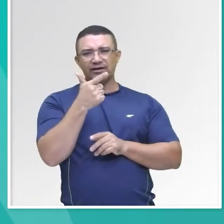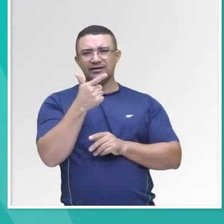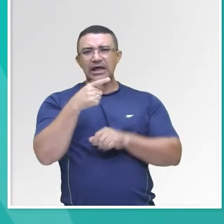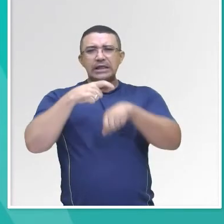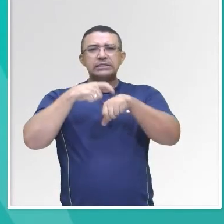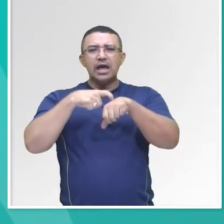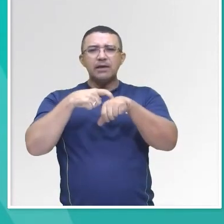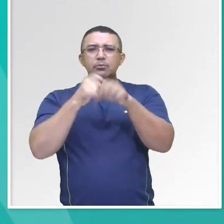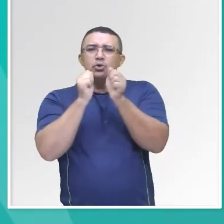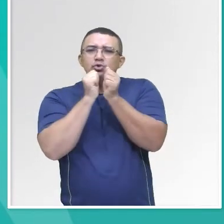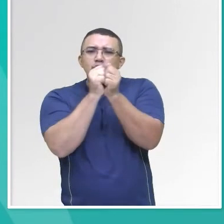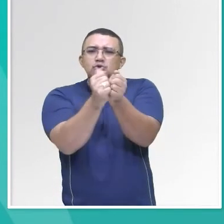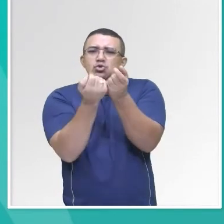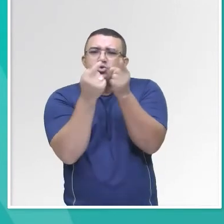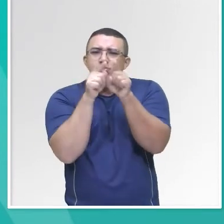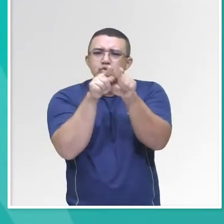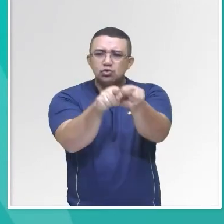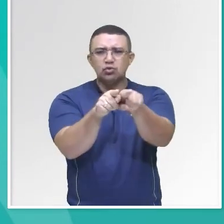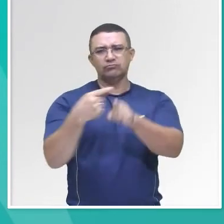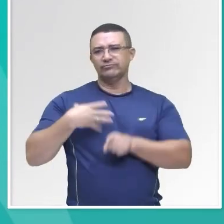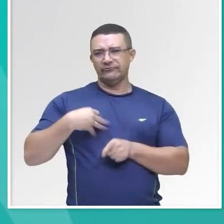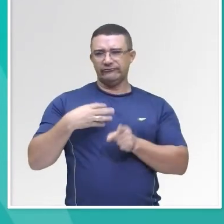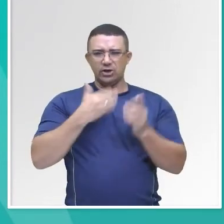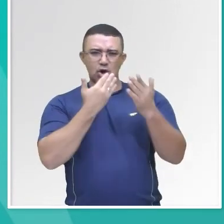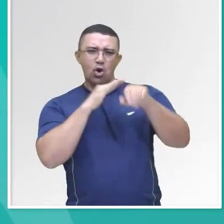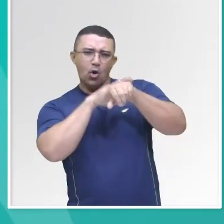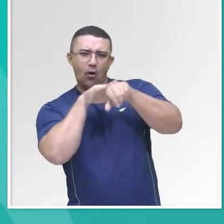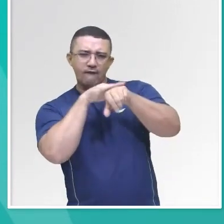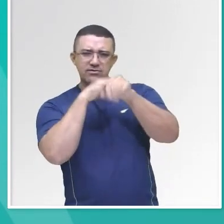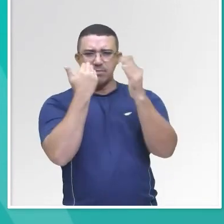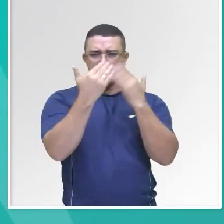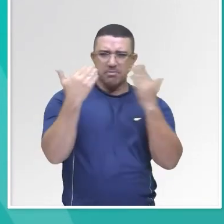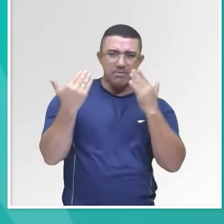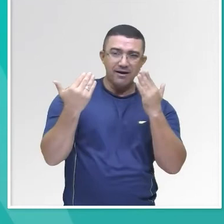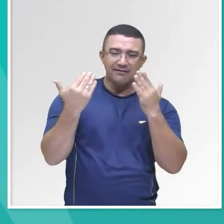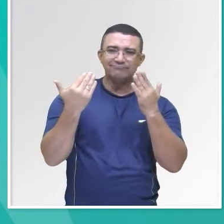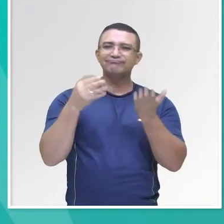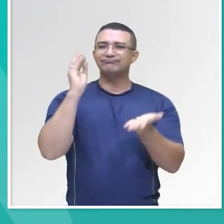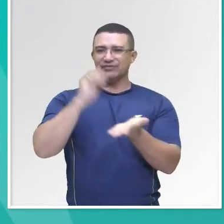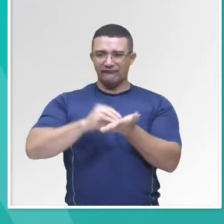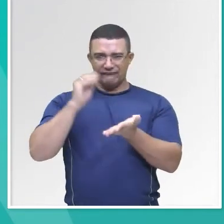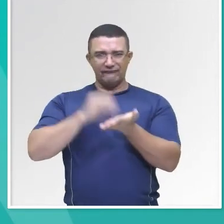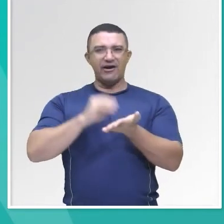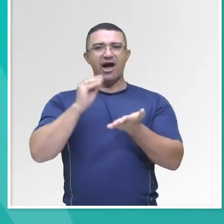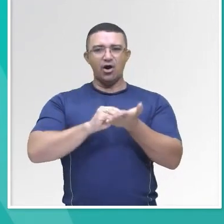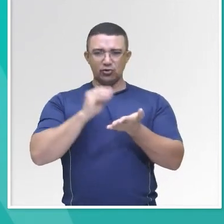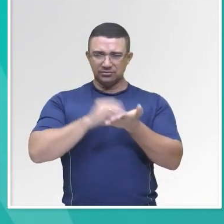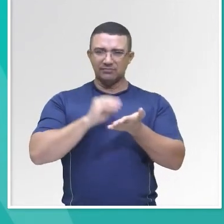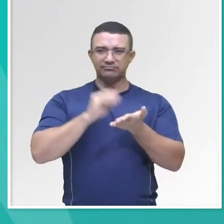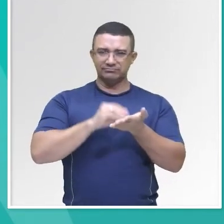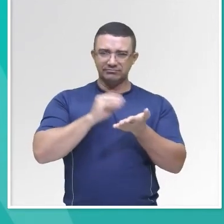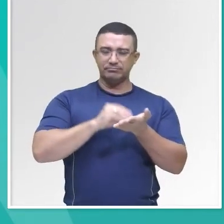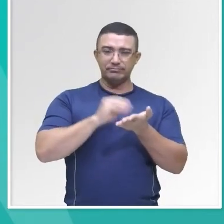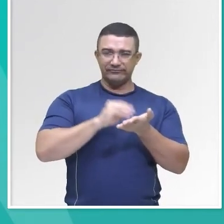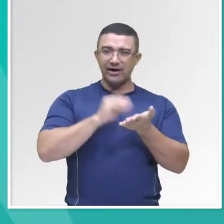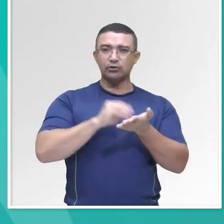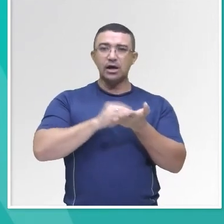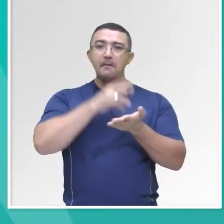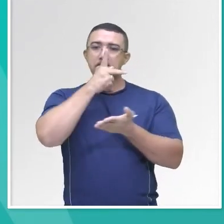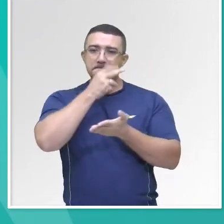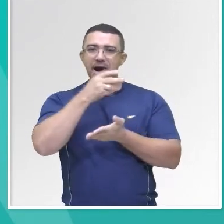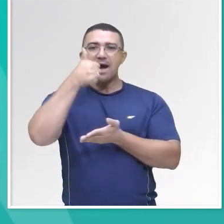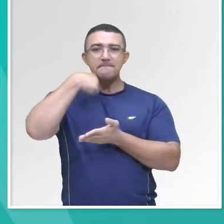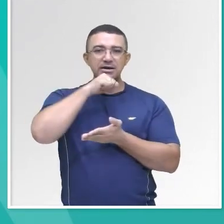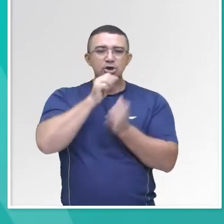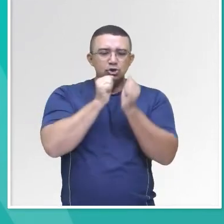sentem culpados, compensando assim a sua ausência com presentes e mimos aos pequeninos. Você